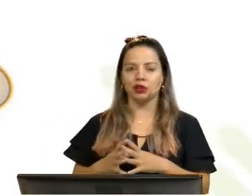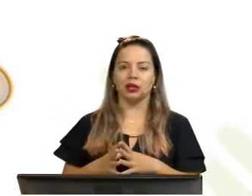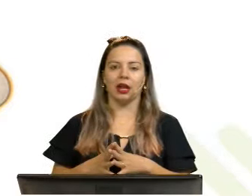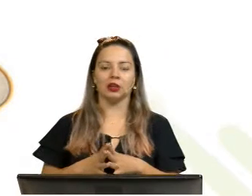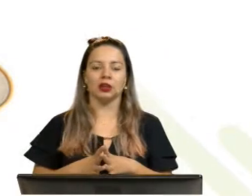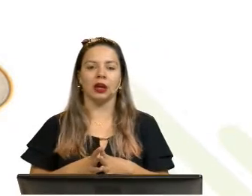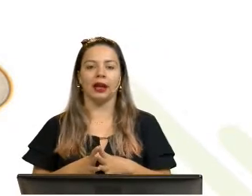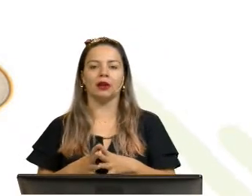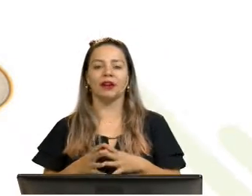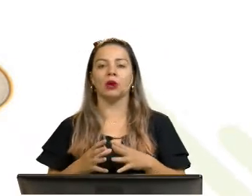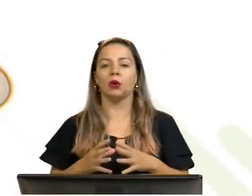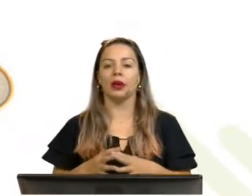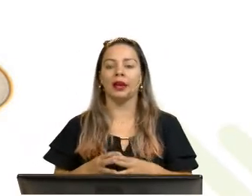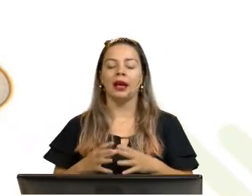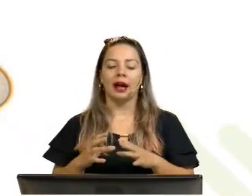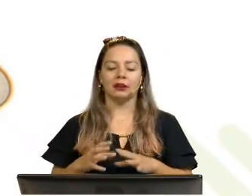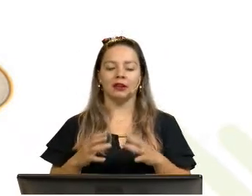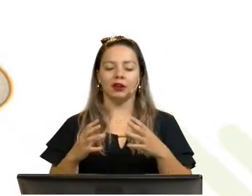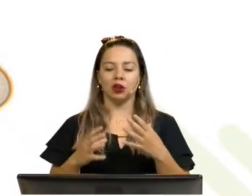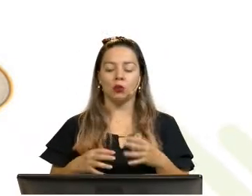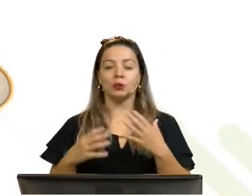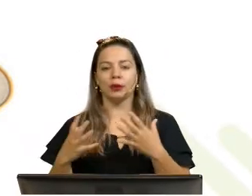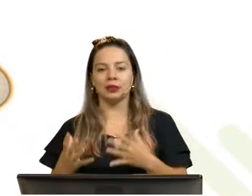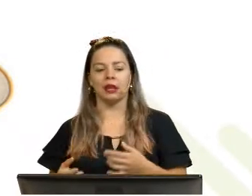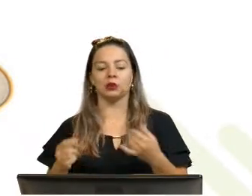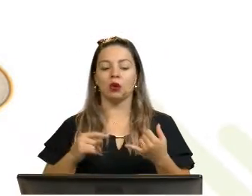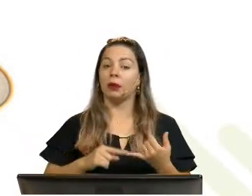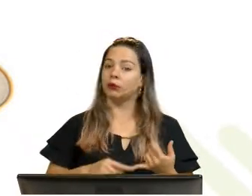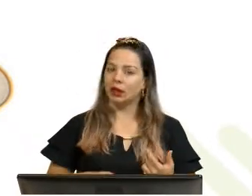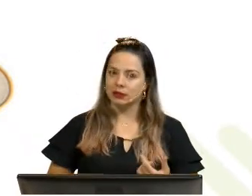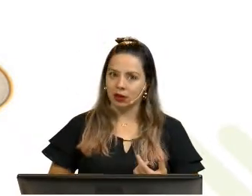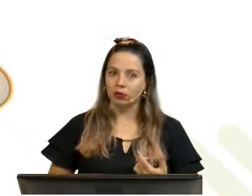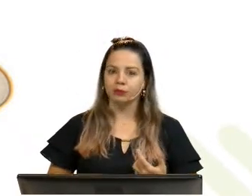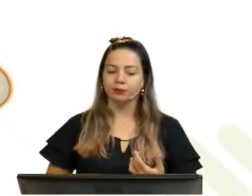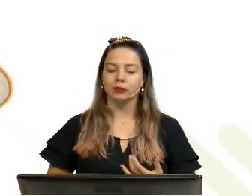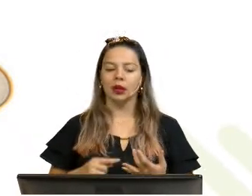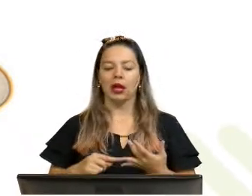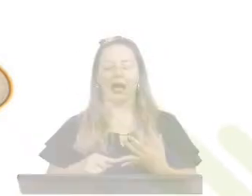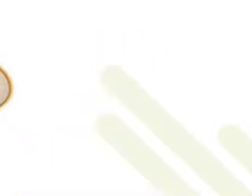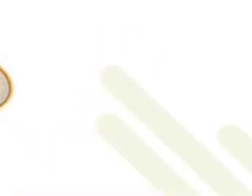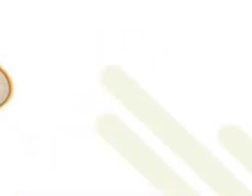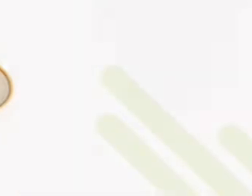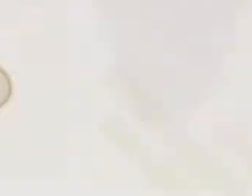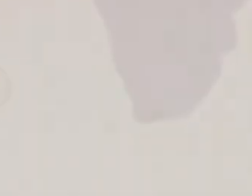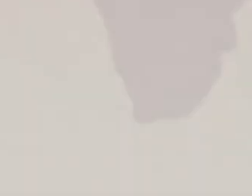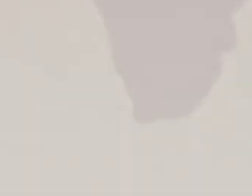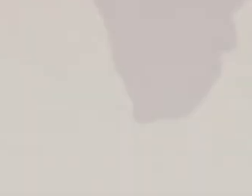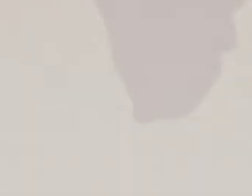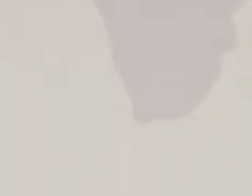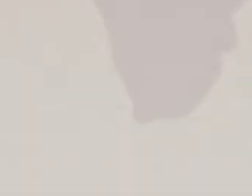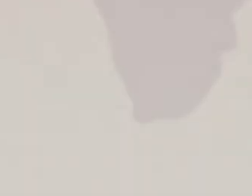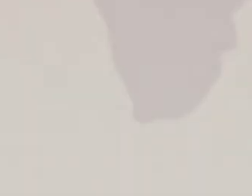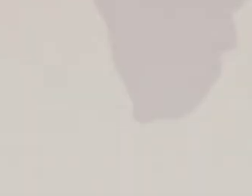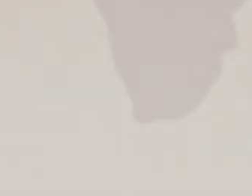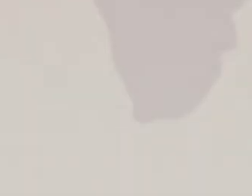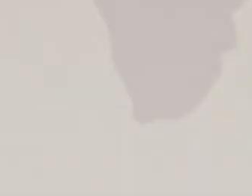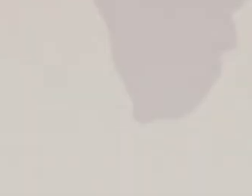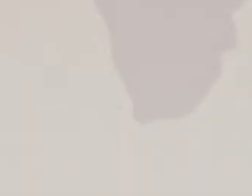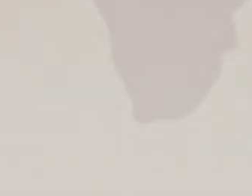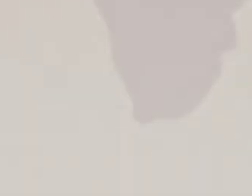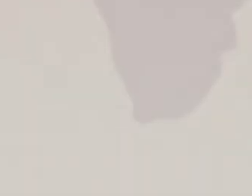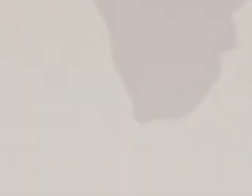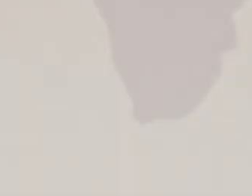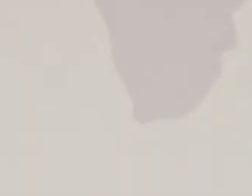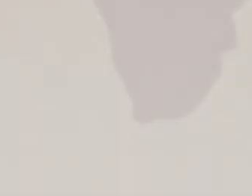variação genética ela vai ocorrer através de alguns processos como a mutação a conjugação que é transferência de material genético